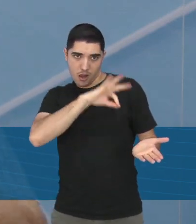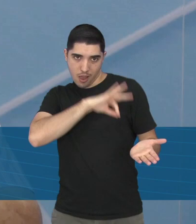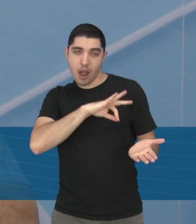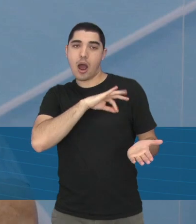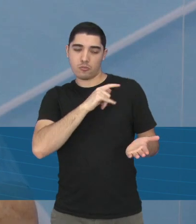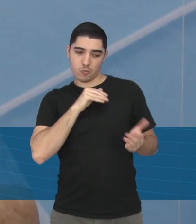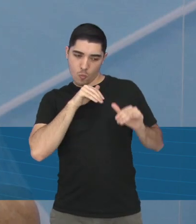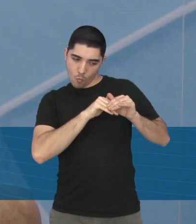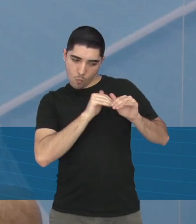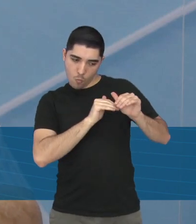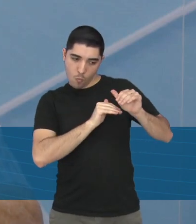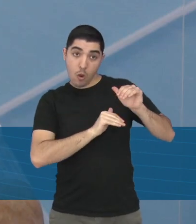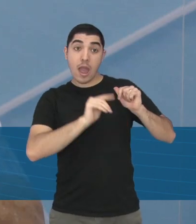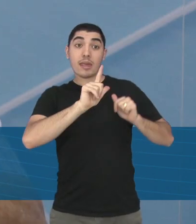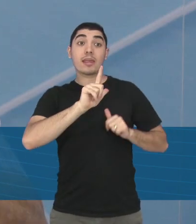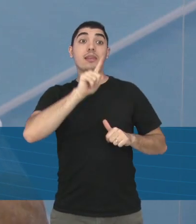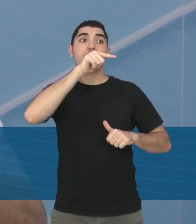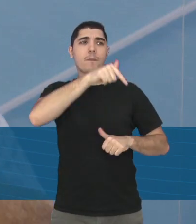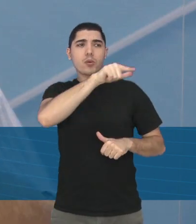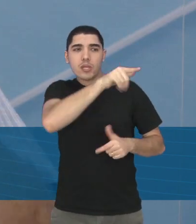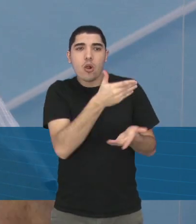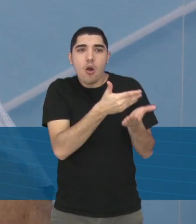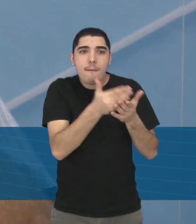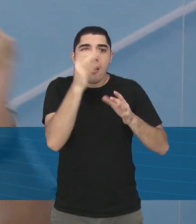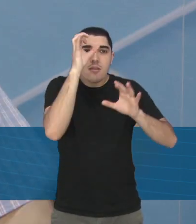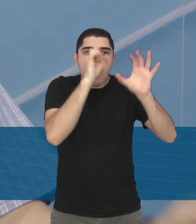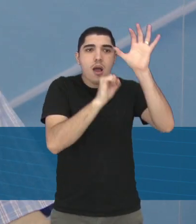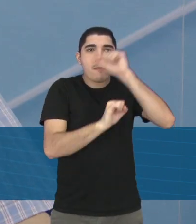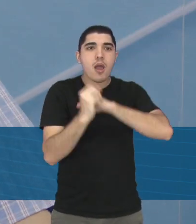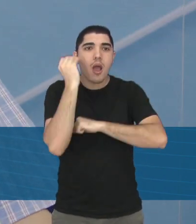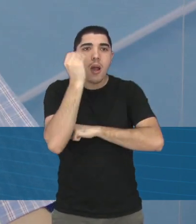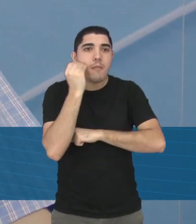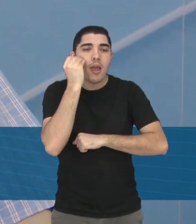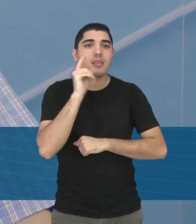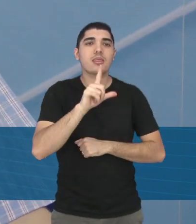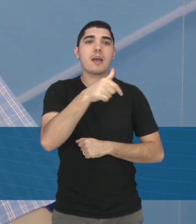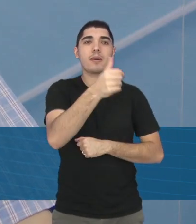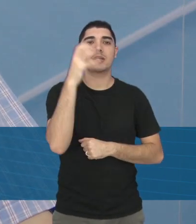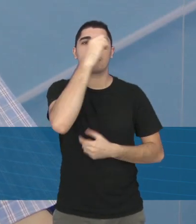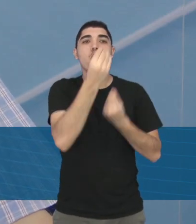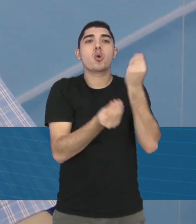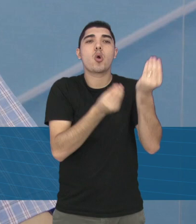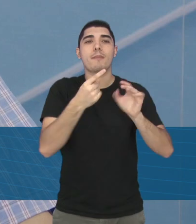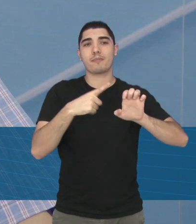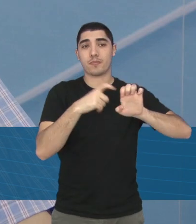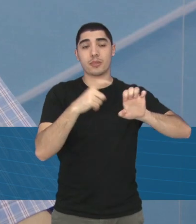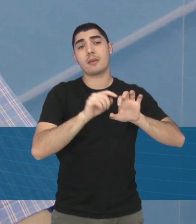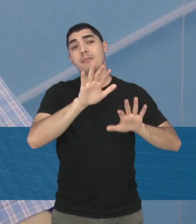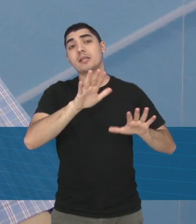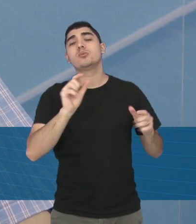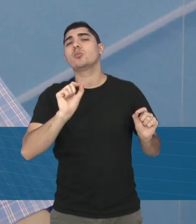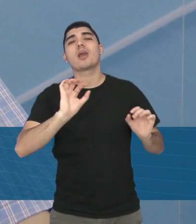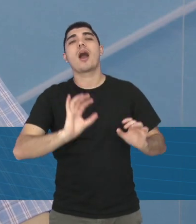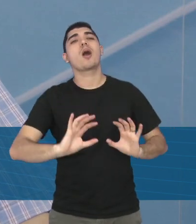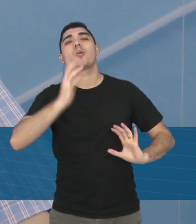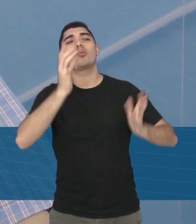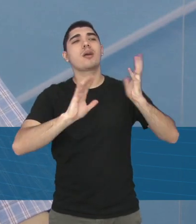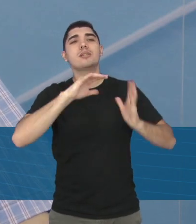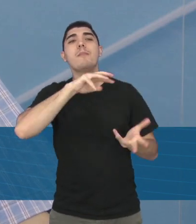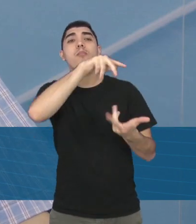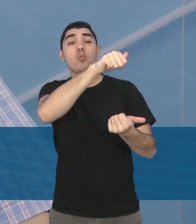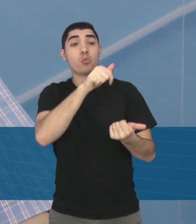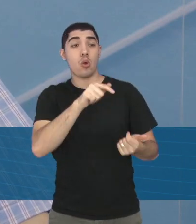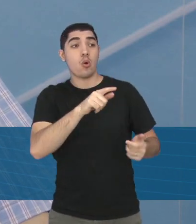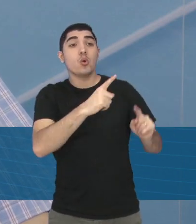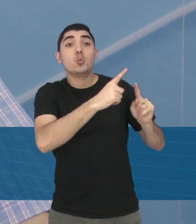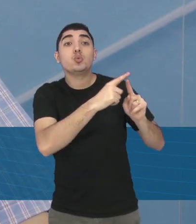mas, paralelamente, ela já vá se caminhando para isso. Por que isso aí? O que está acontecendo no mundo é que os empregos estão mudando de